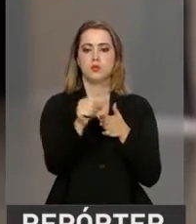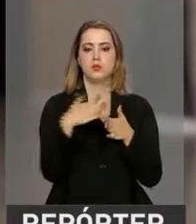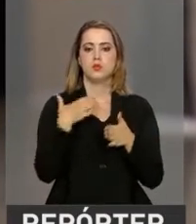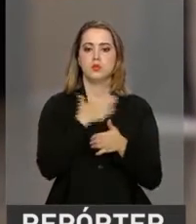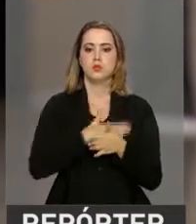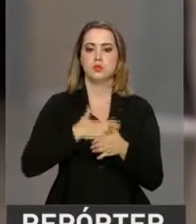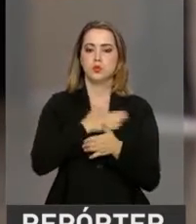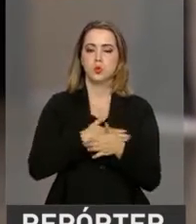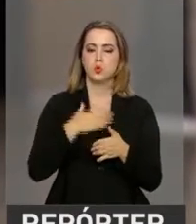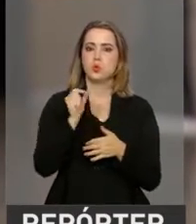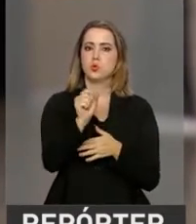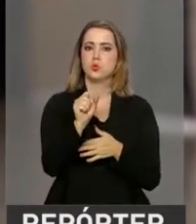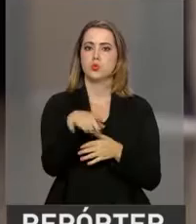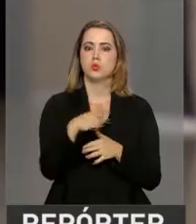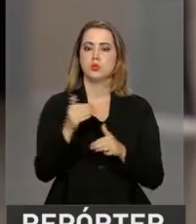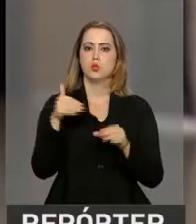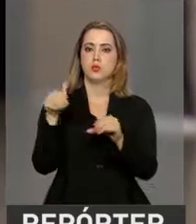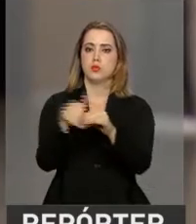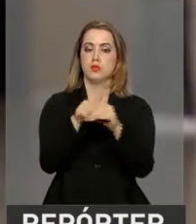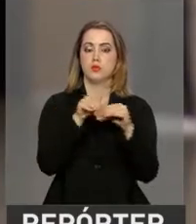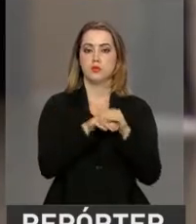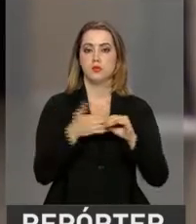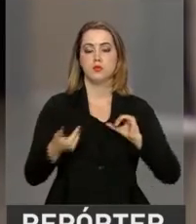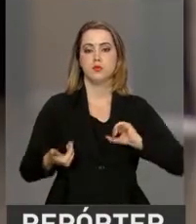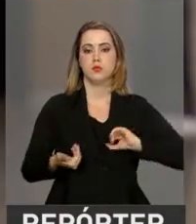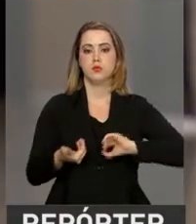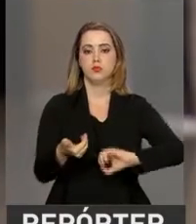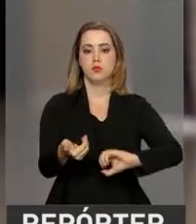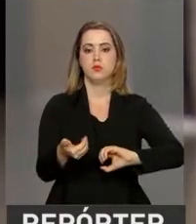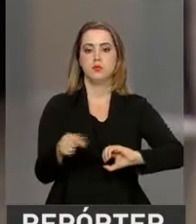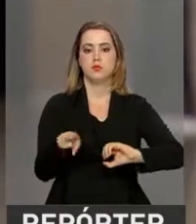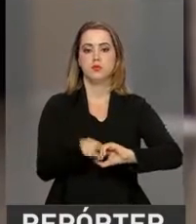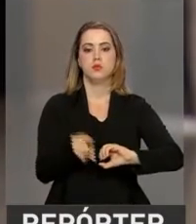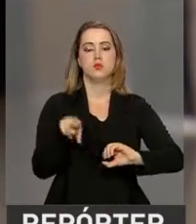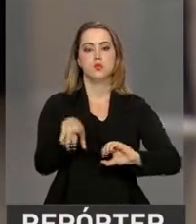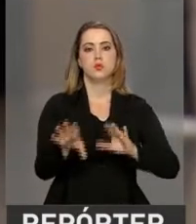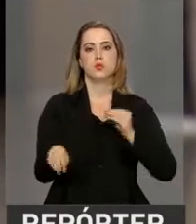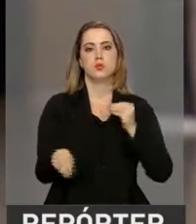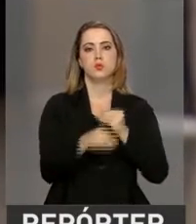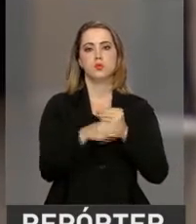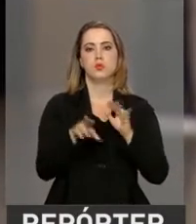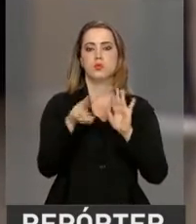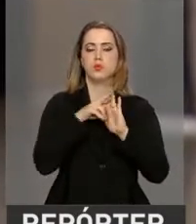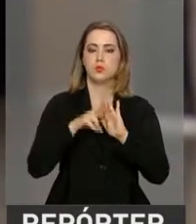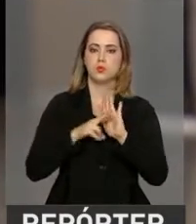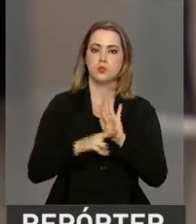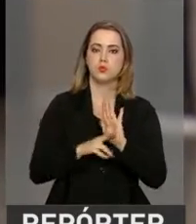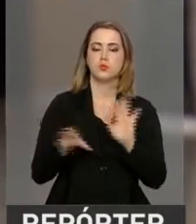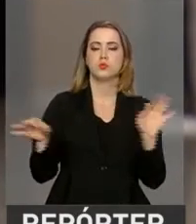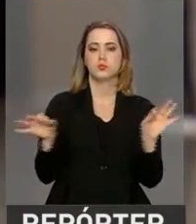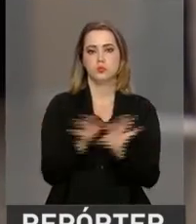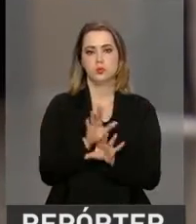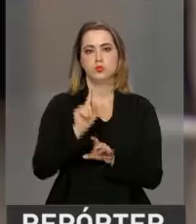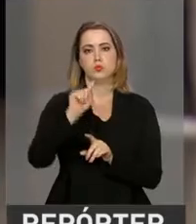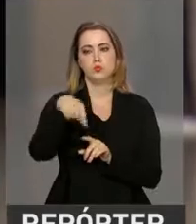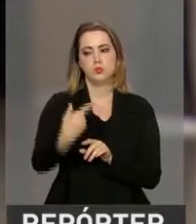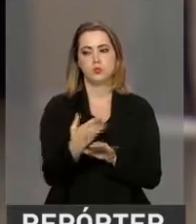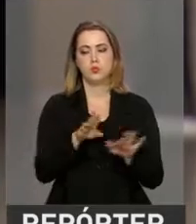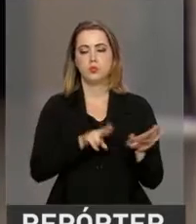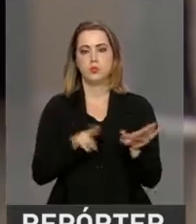gostou muito do que a Câmara já votou até agora, eu fecho o relatório essa semana, pode ser votado a semana que vem,